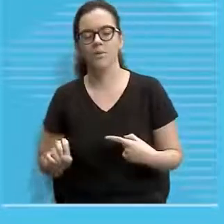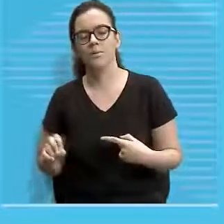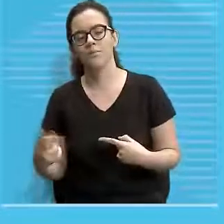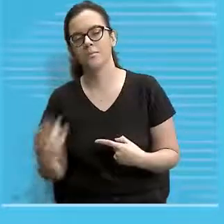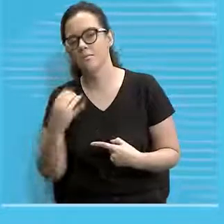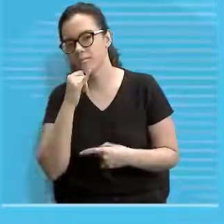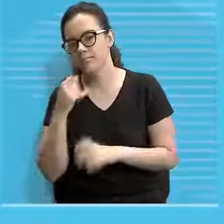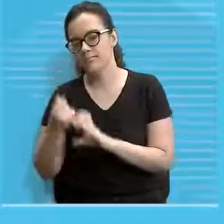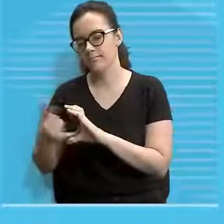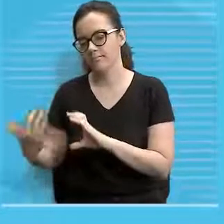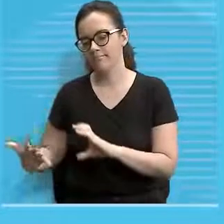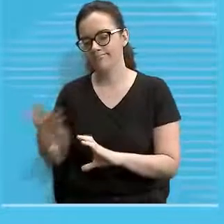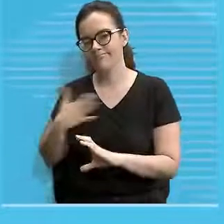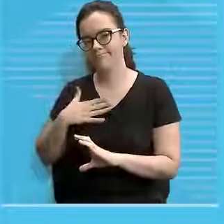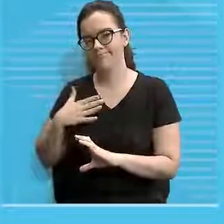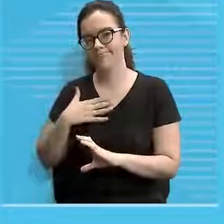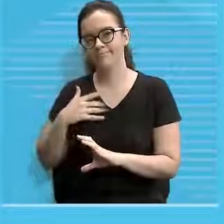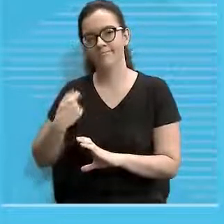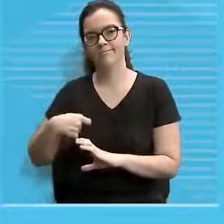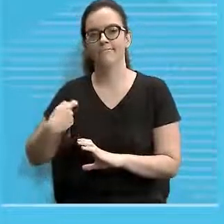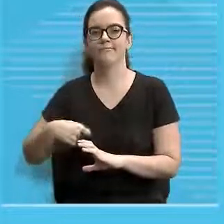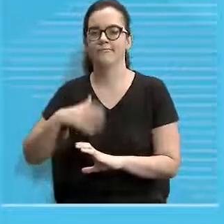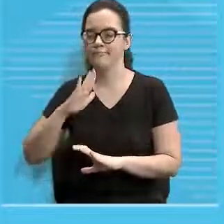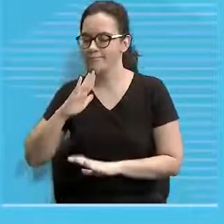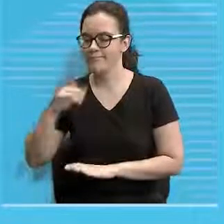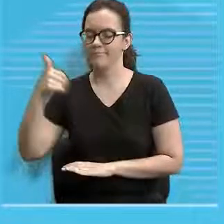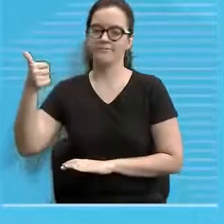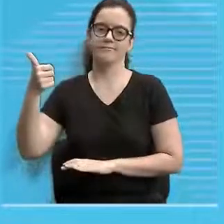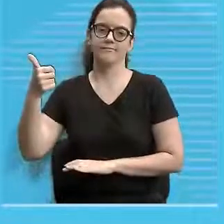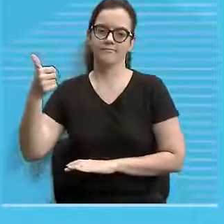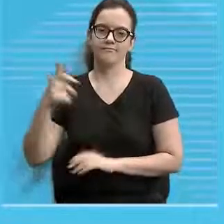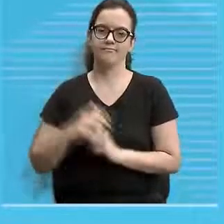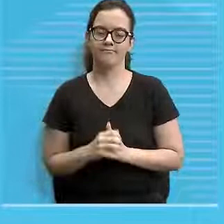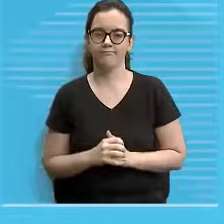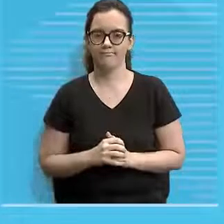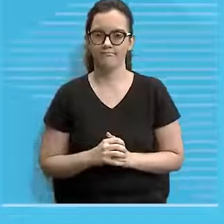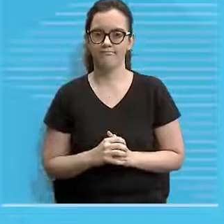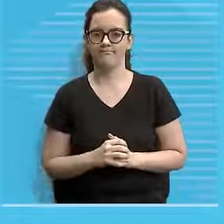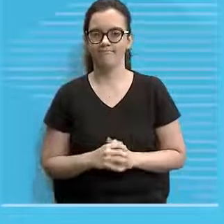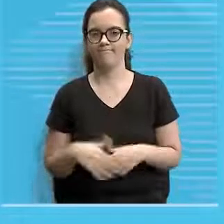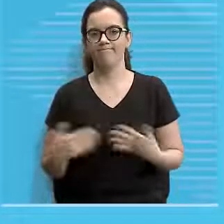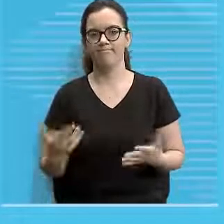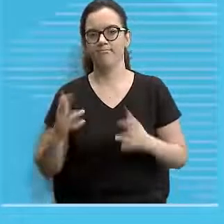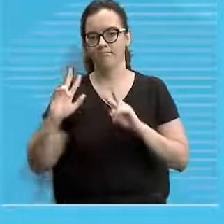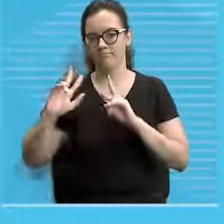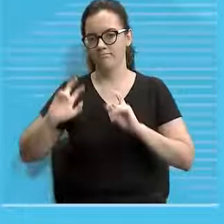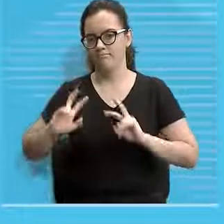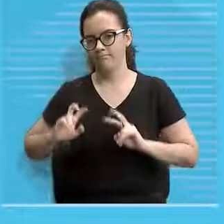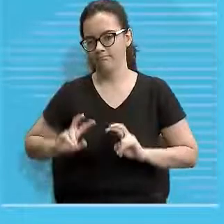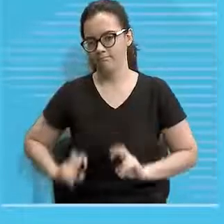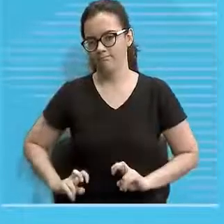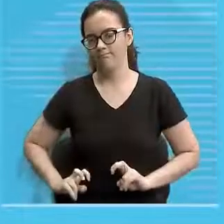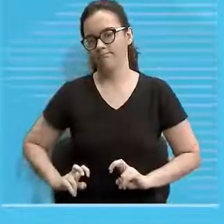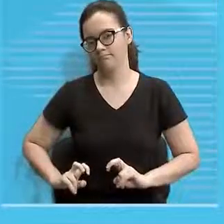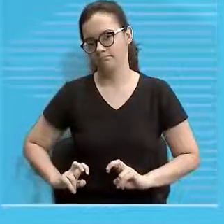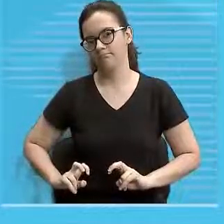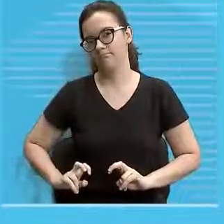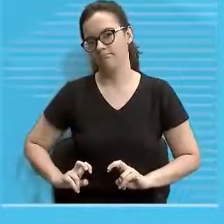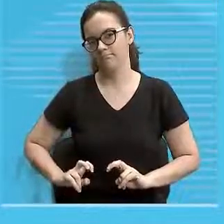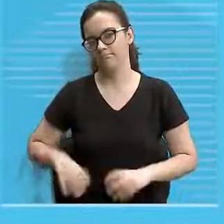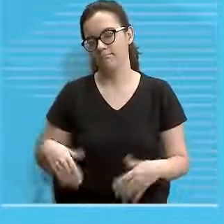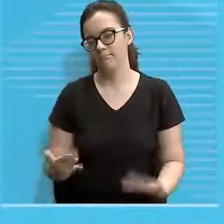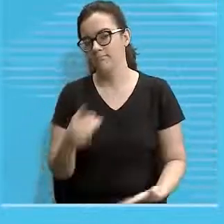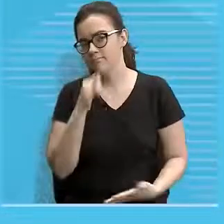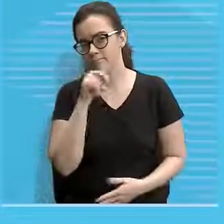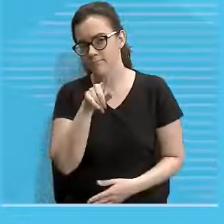são negativas e que eu poderia estar melhorando isso, né? Então, é uma percepção que tu faz sobre tu mesma,